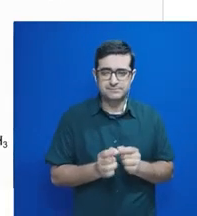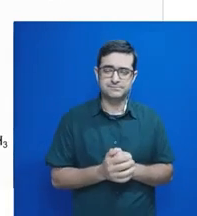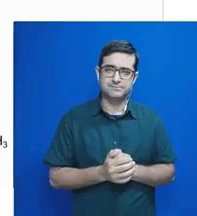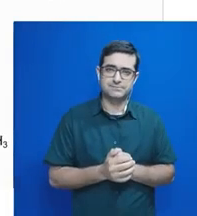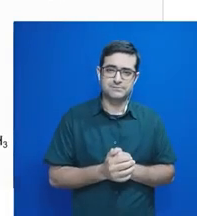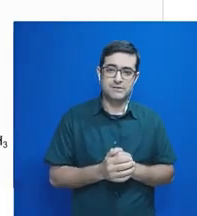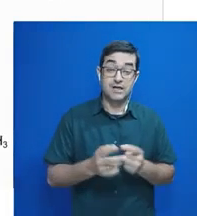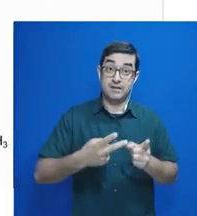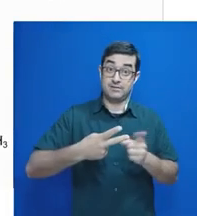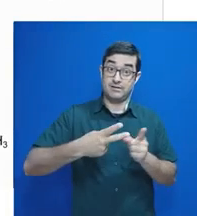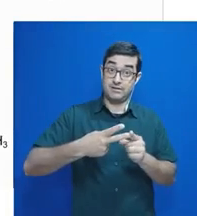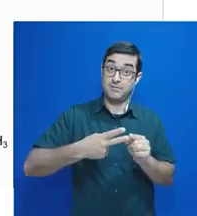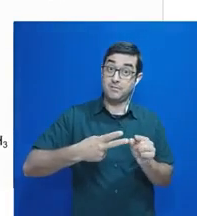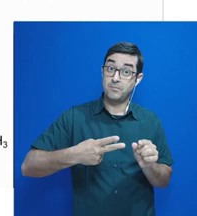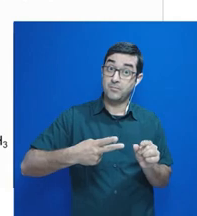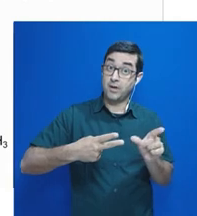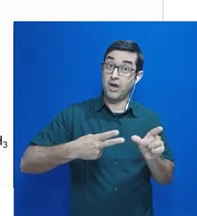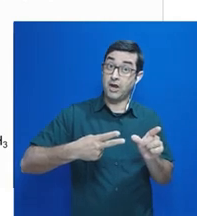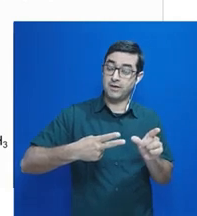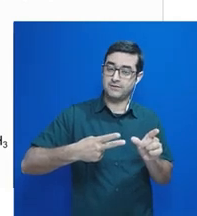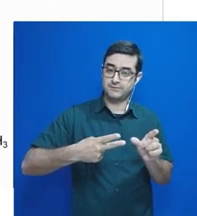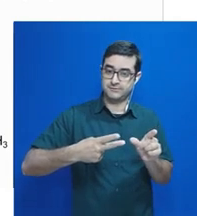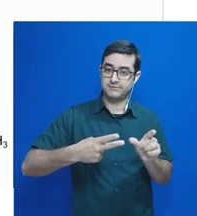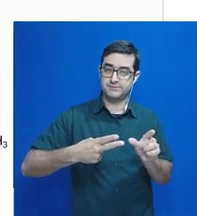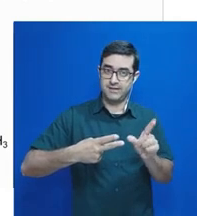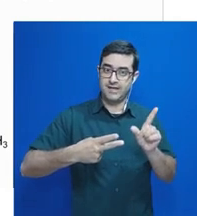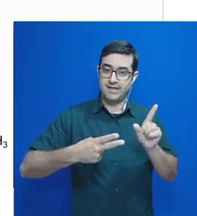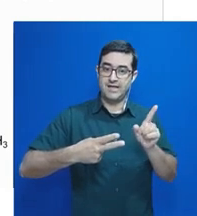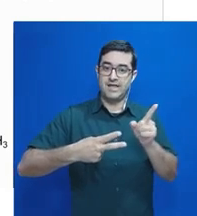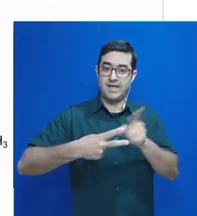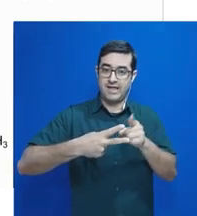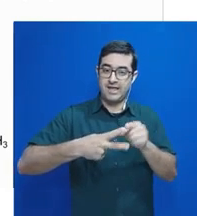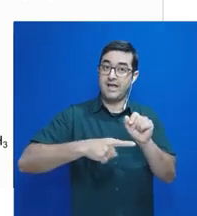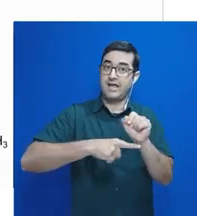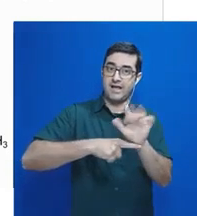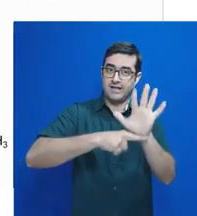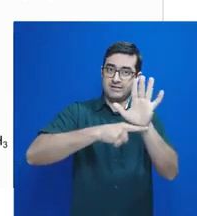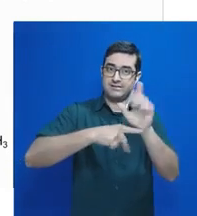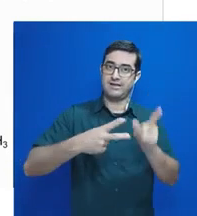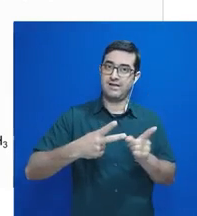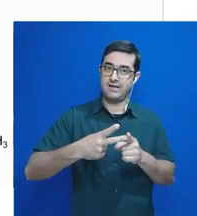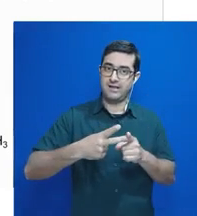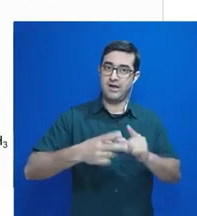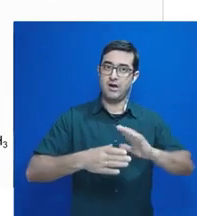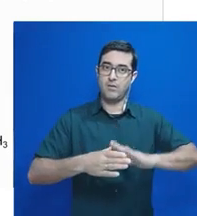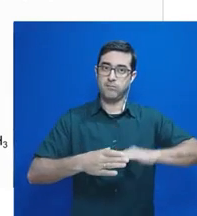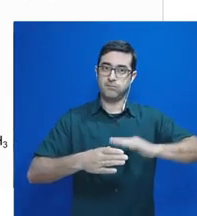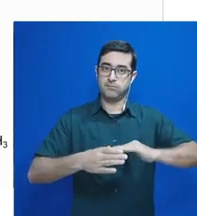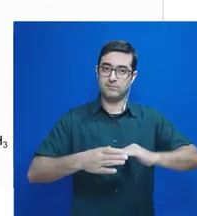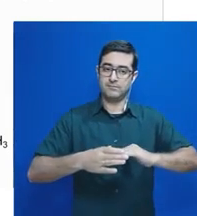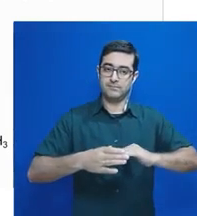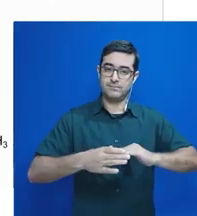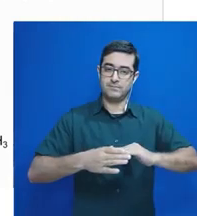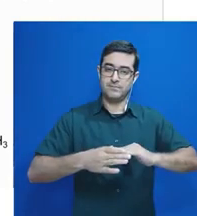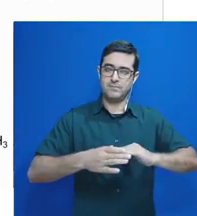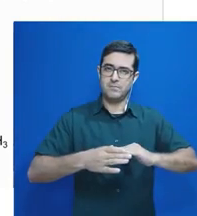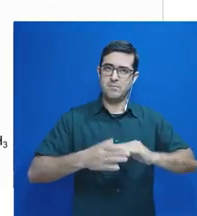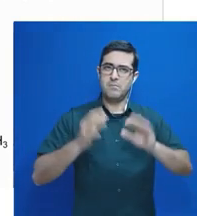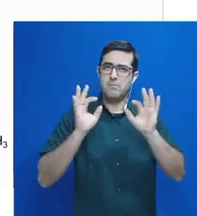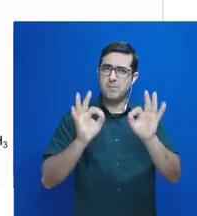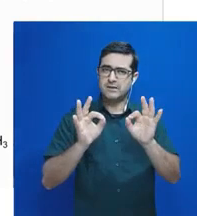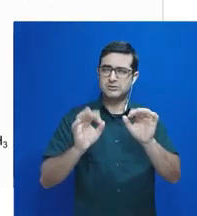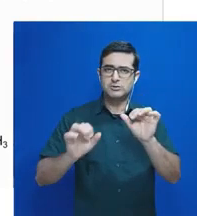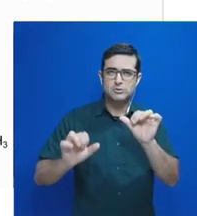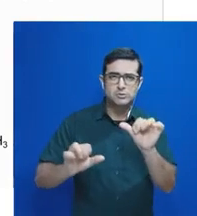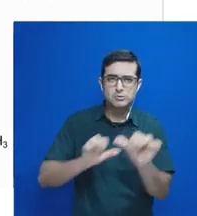essa aqui. Por isso que essa é gasosa e essa é líquida. O ponto que exatamente muda de